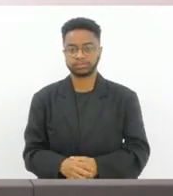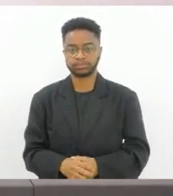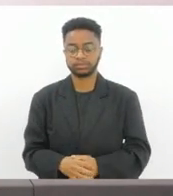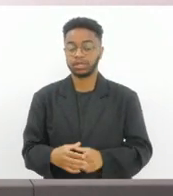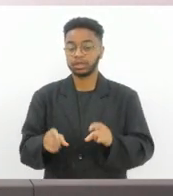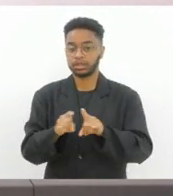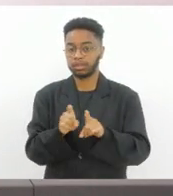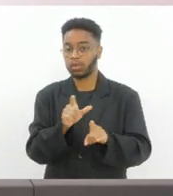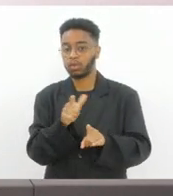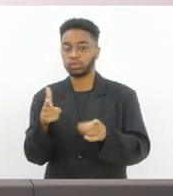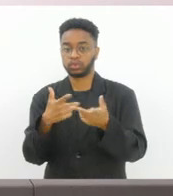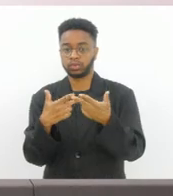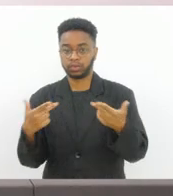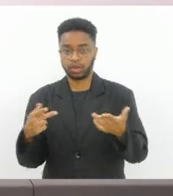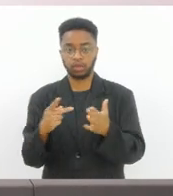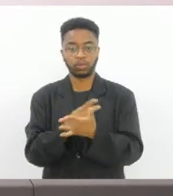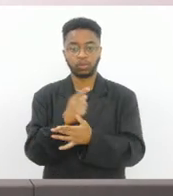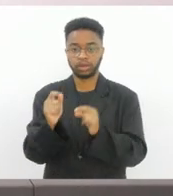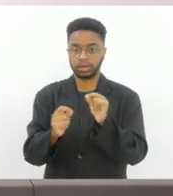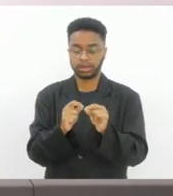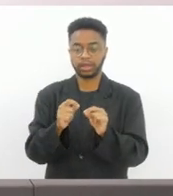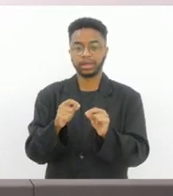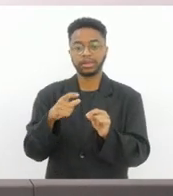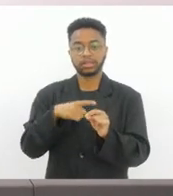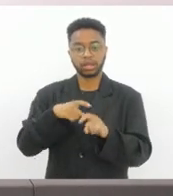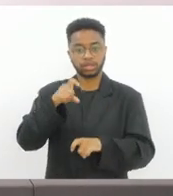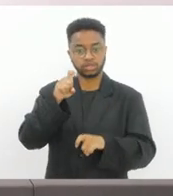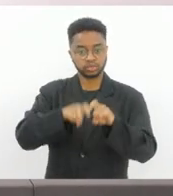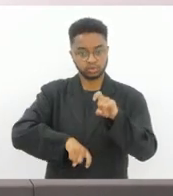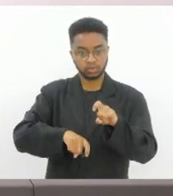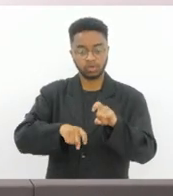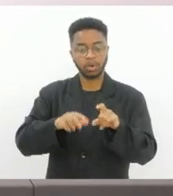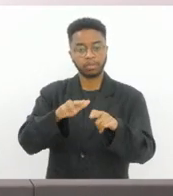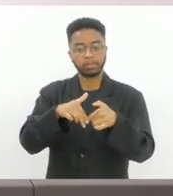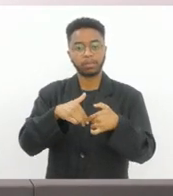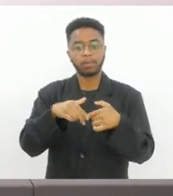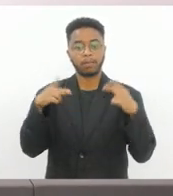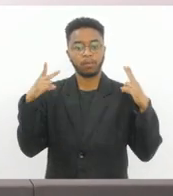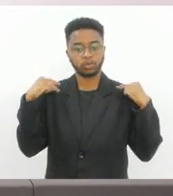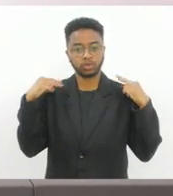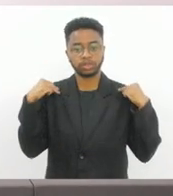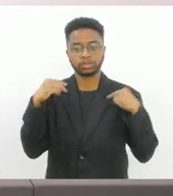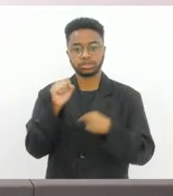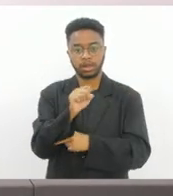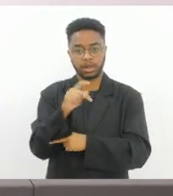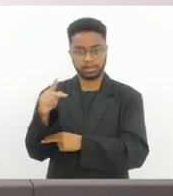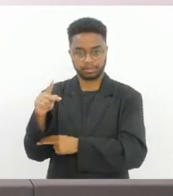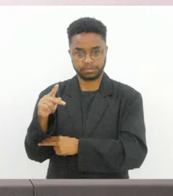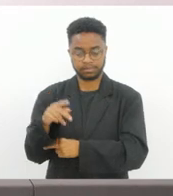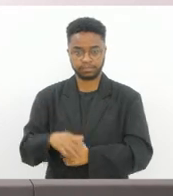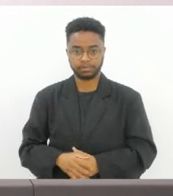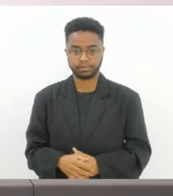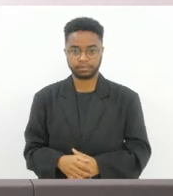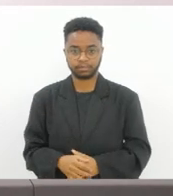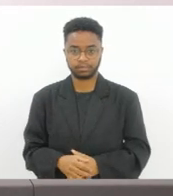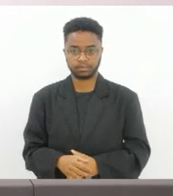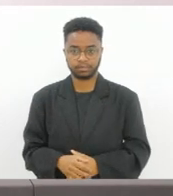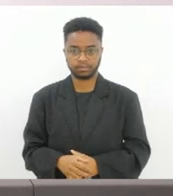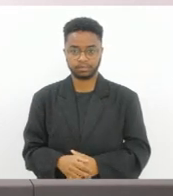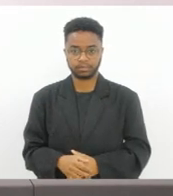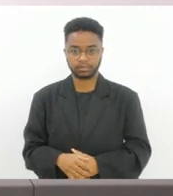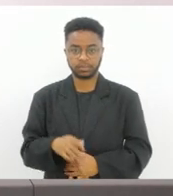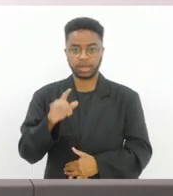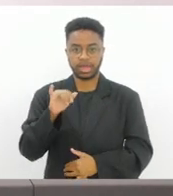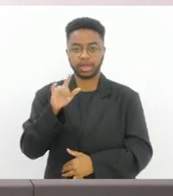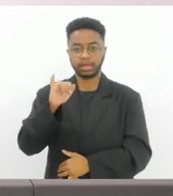chamou a atenção foi de uma vítima de estupro por um motorista de aplicativo. Um aplicativo, no caso, em